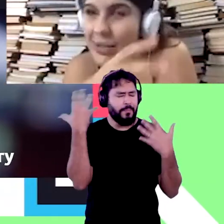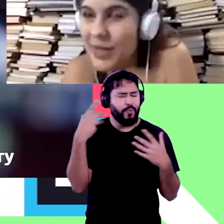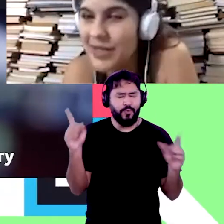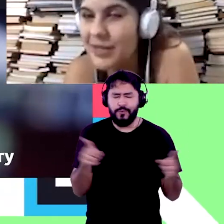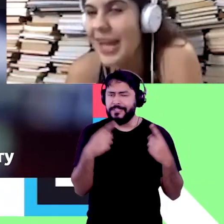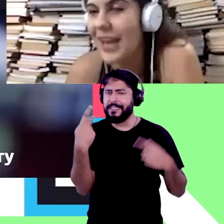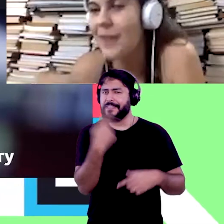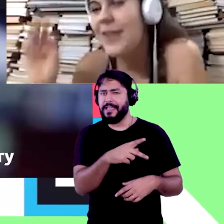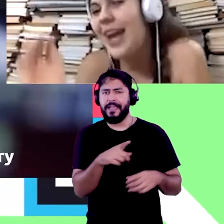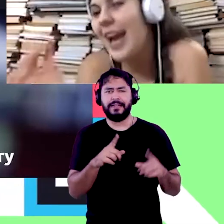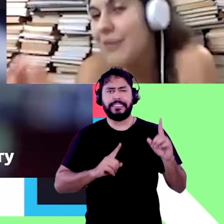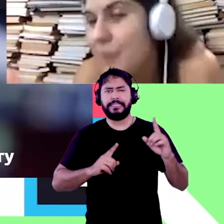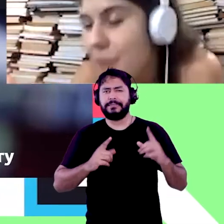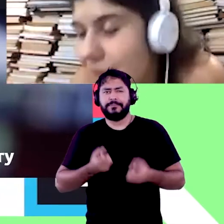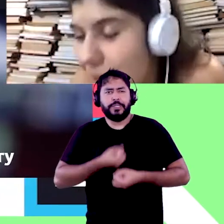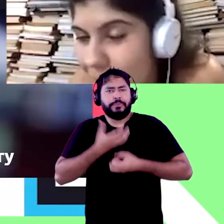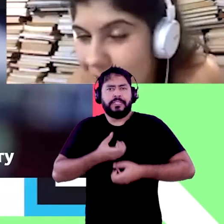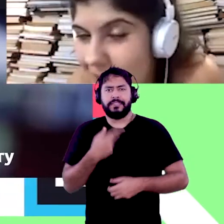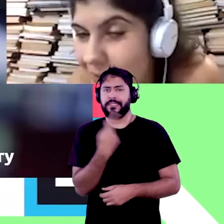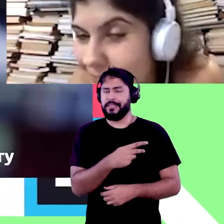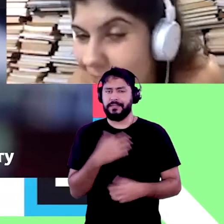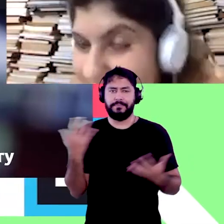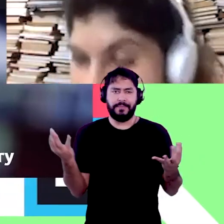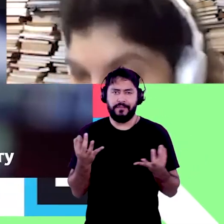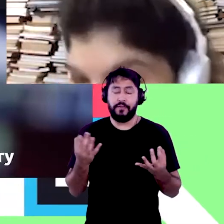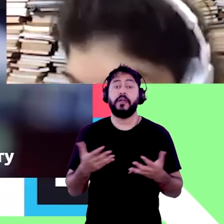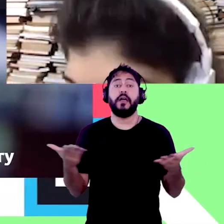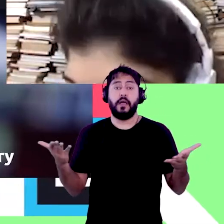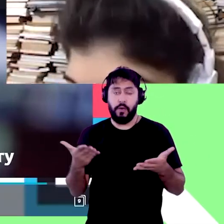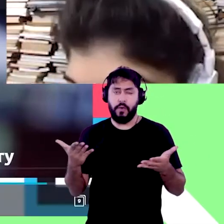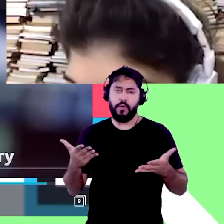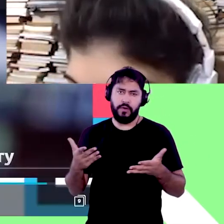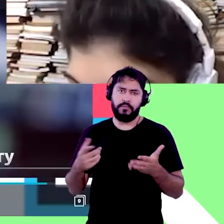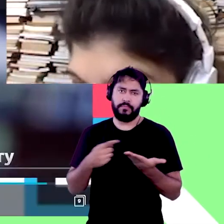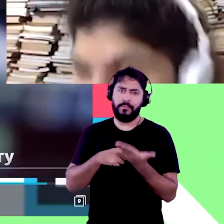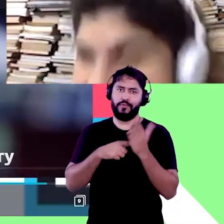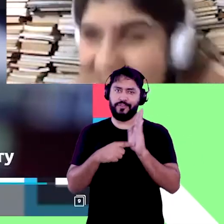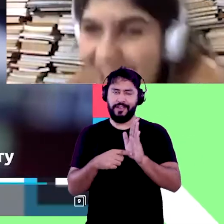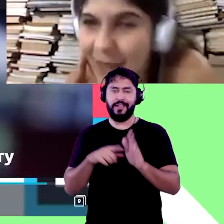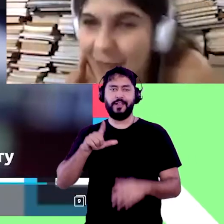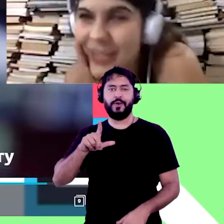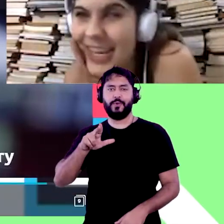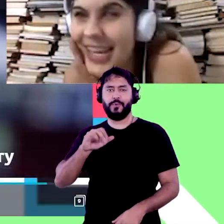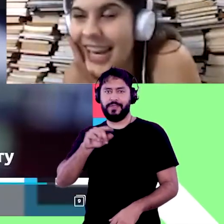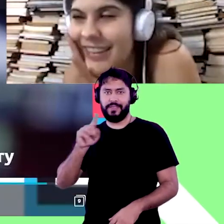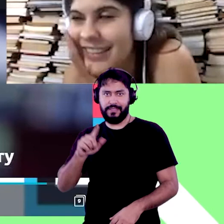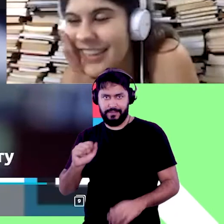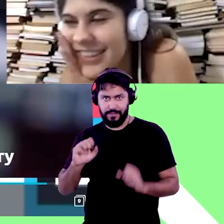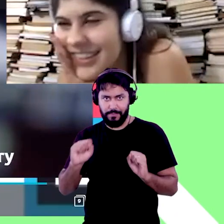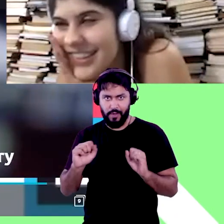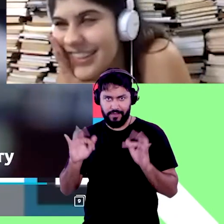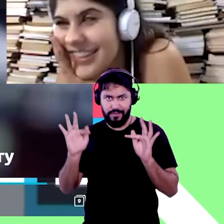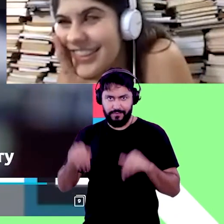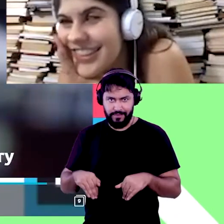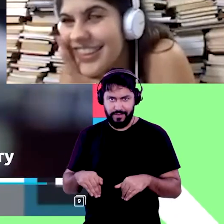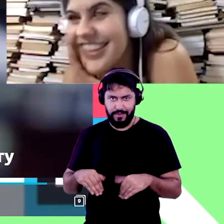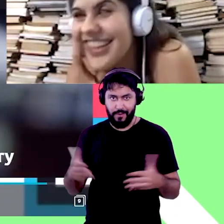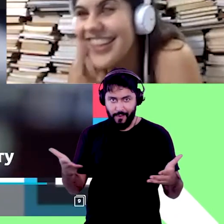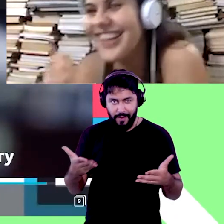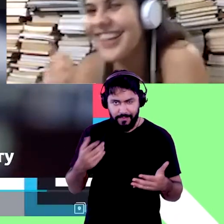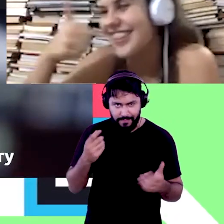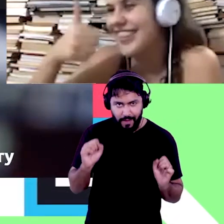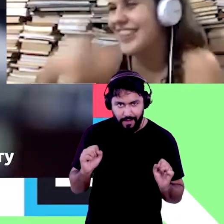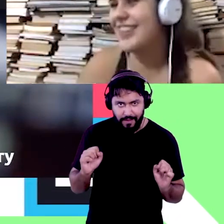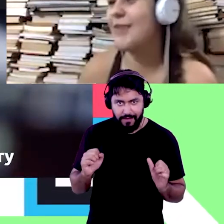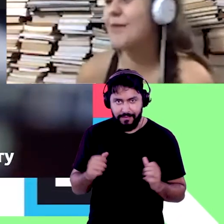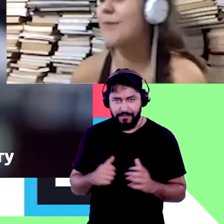a expressão dela. Aí vamos colocar um pouco da Luísa, daí a gente encerra, pode ser, Clau?